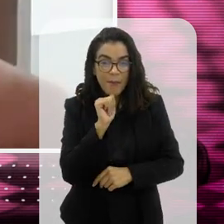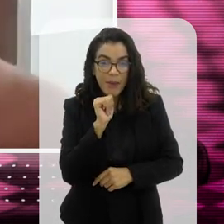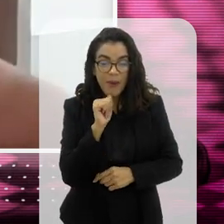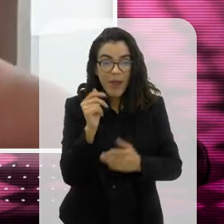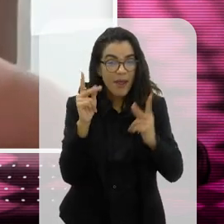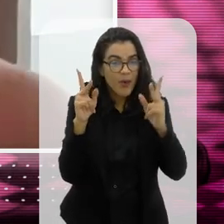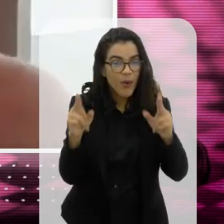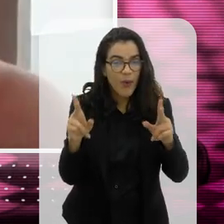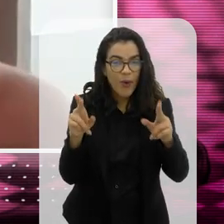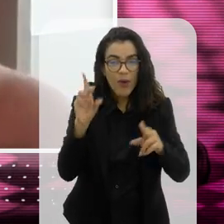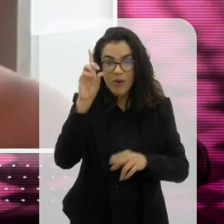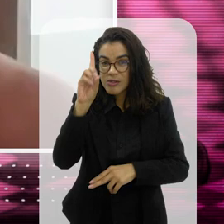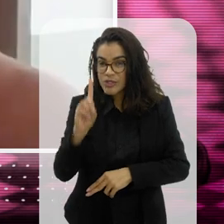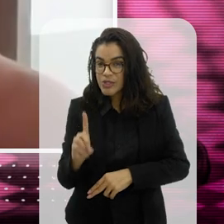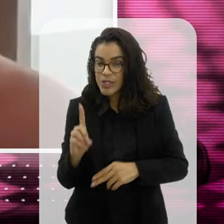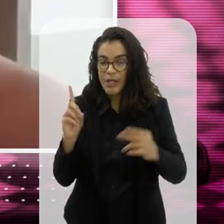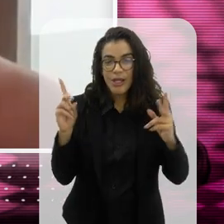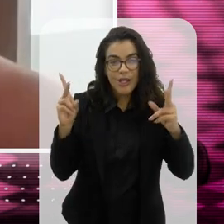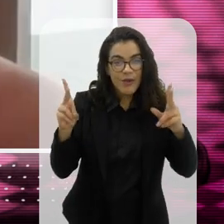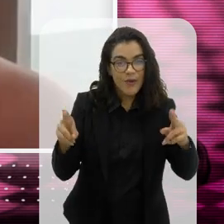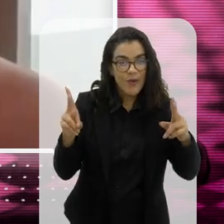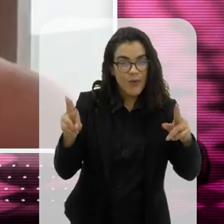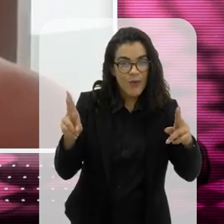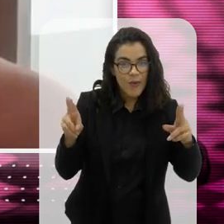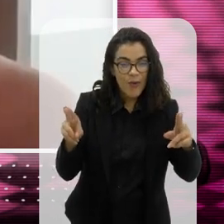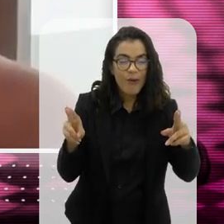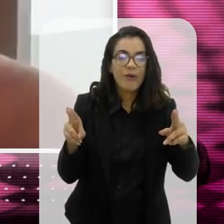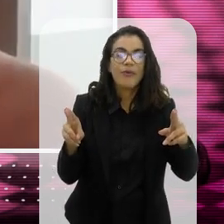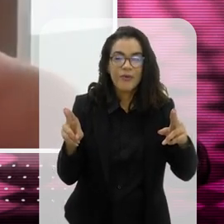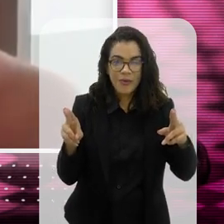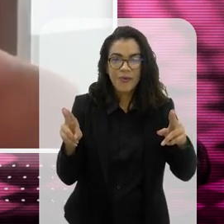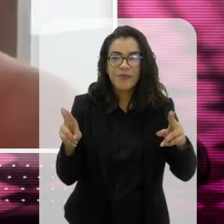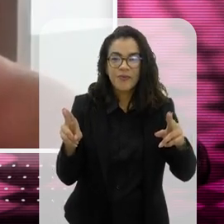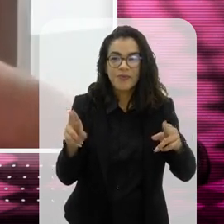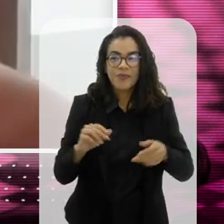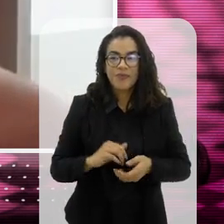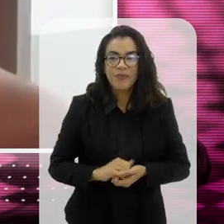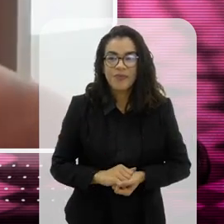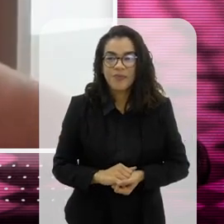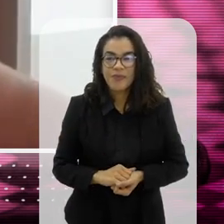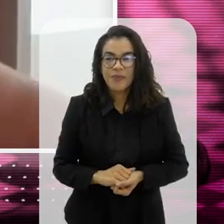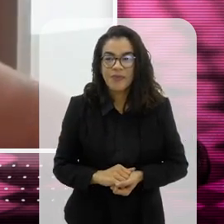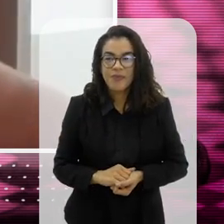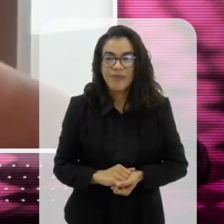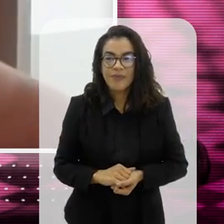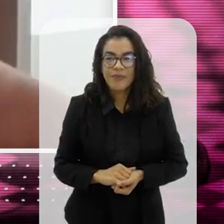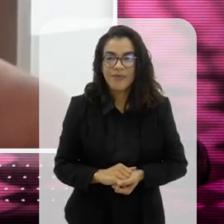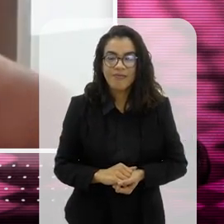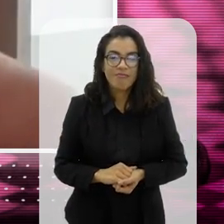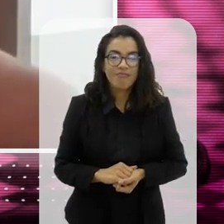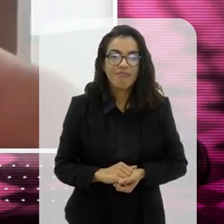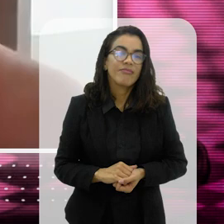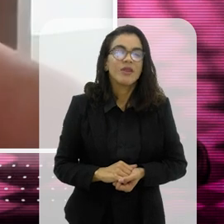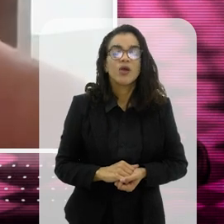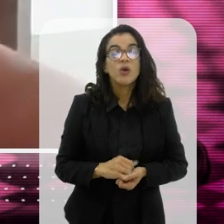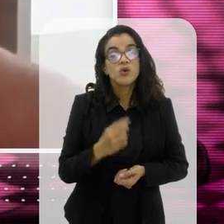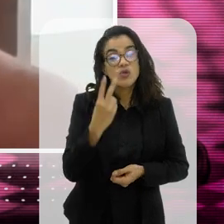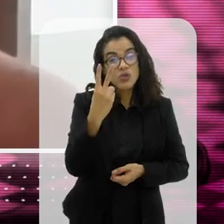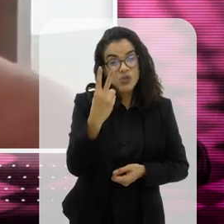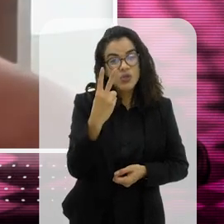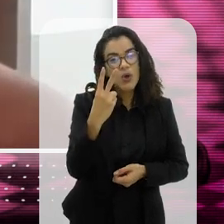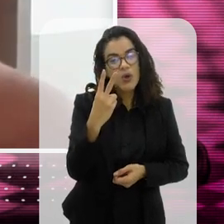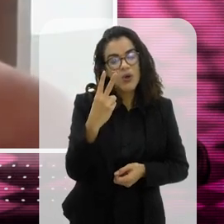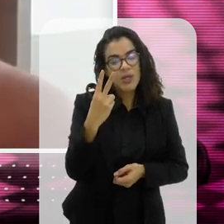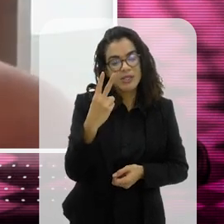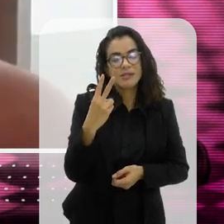mãe, né? Então é igual, o direito é igual entre eles, né? Para viver ali o pós-parto,